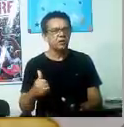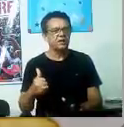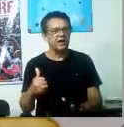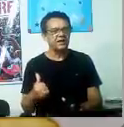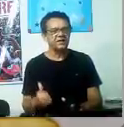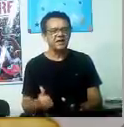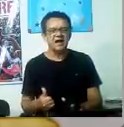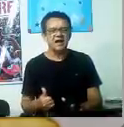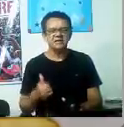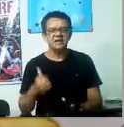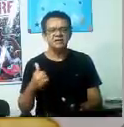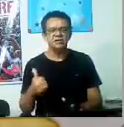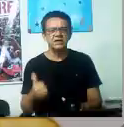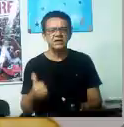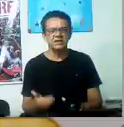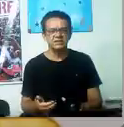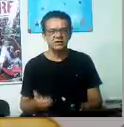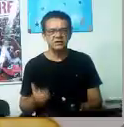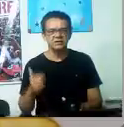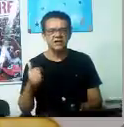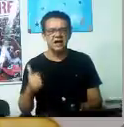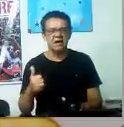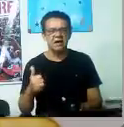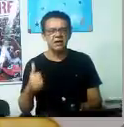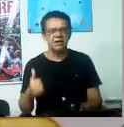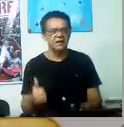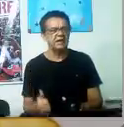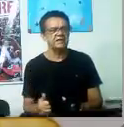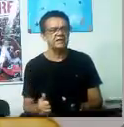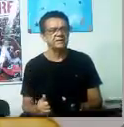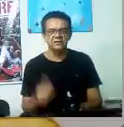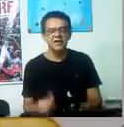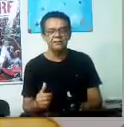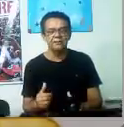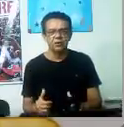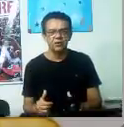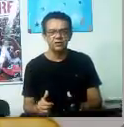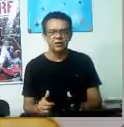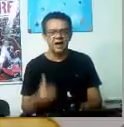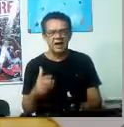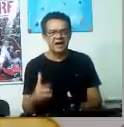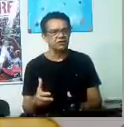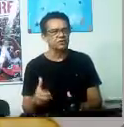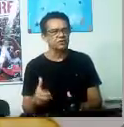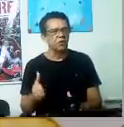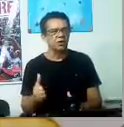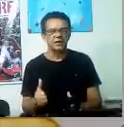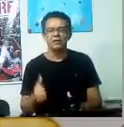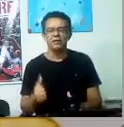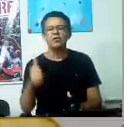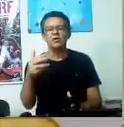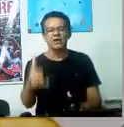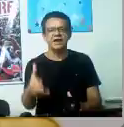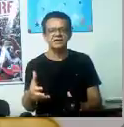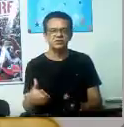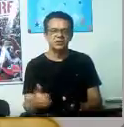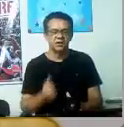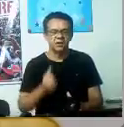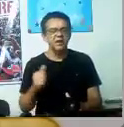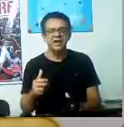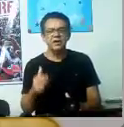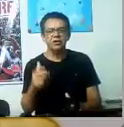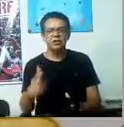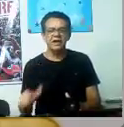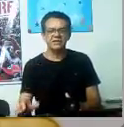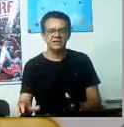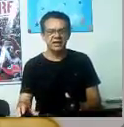Contrariedade das orientações da OMS E apoio contra o Congresso